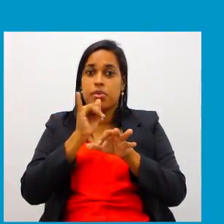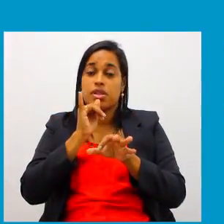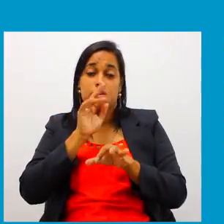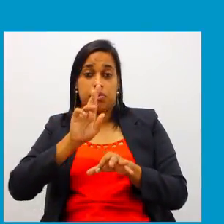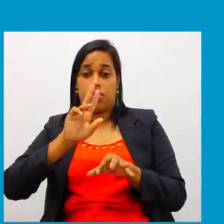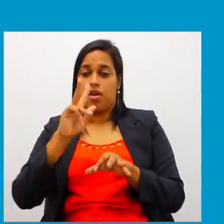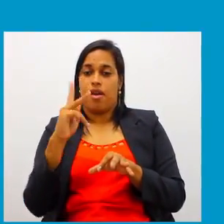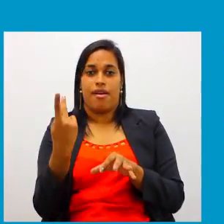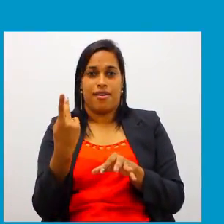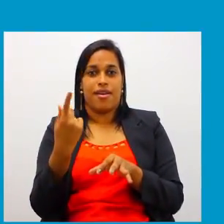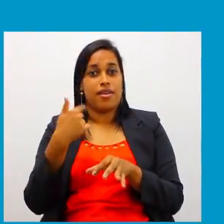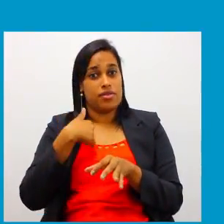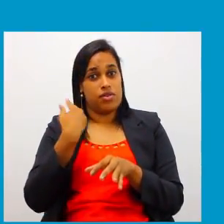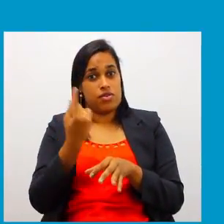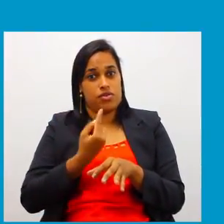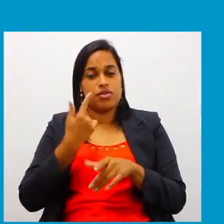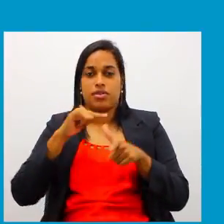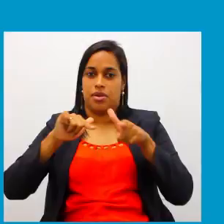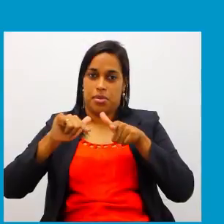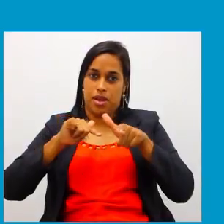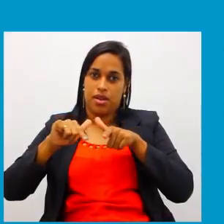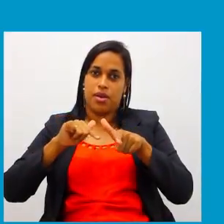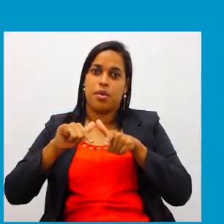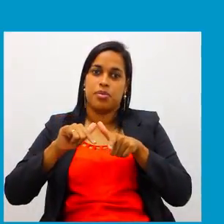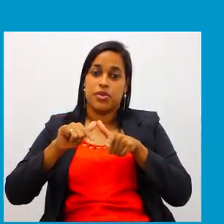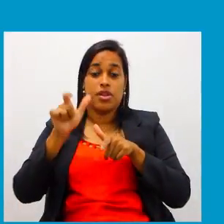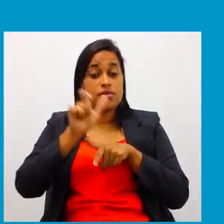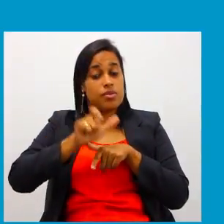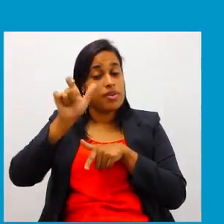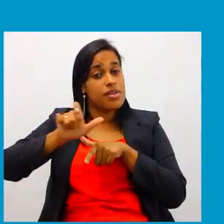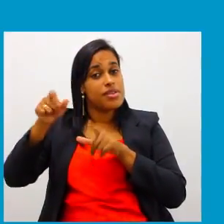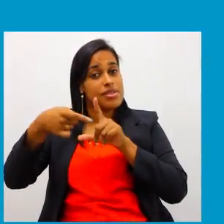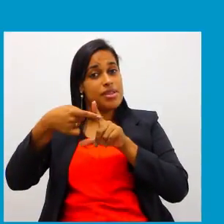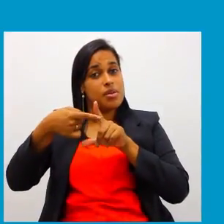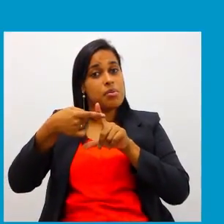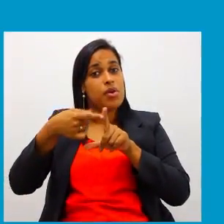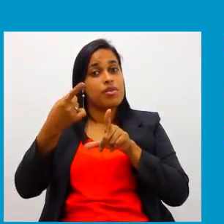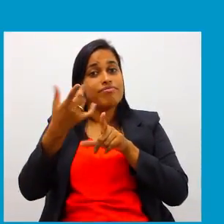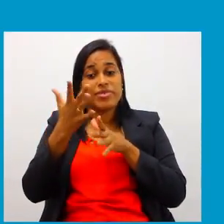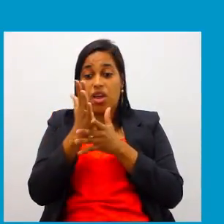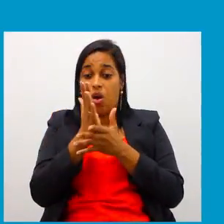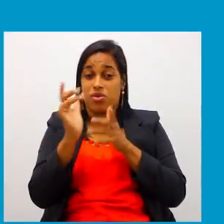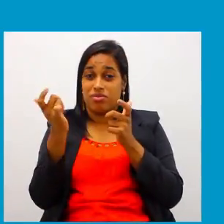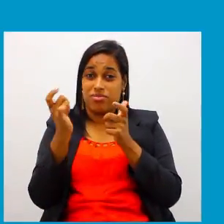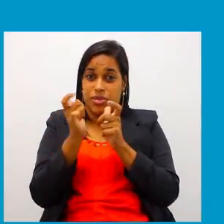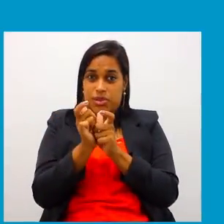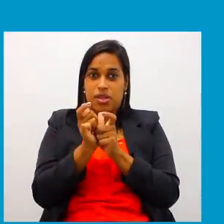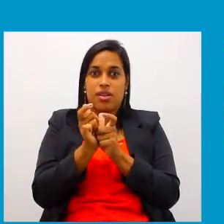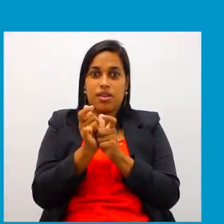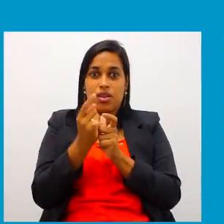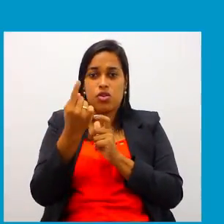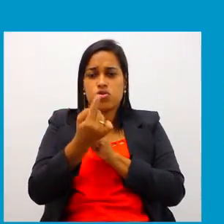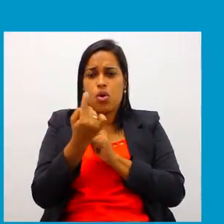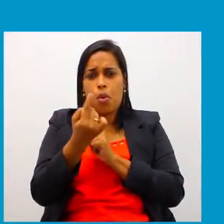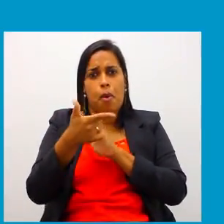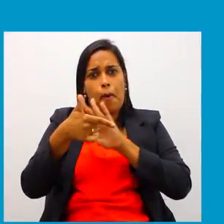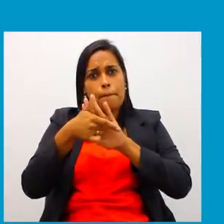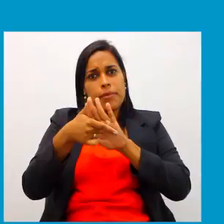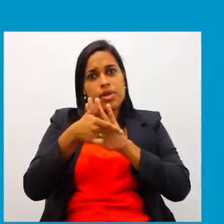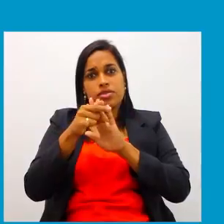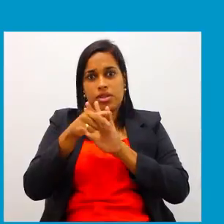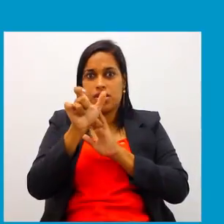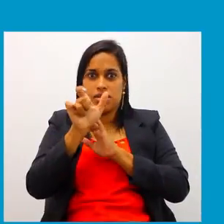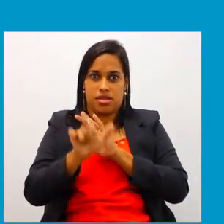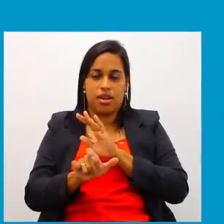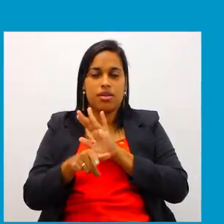exemplo, no RH, no setor de RH que a gente trabalha. Eles são caracterizados porque são curtos, algumas vezes não ultrapassam uma única página, então o